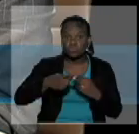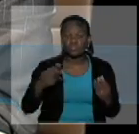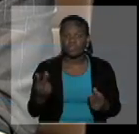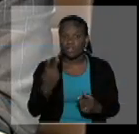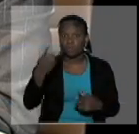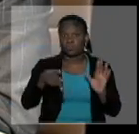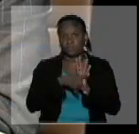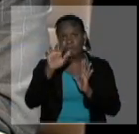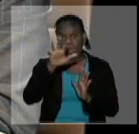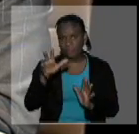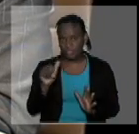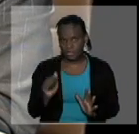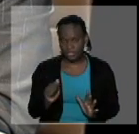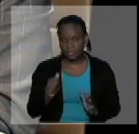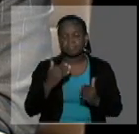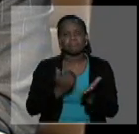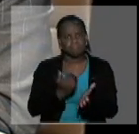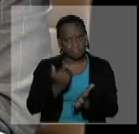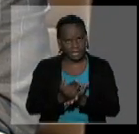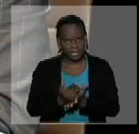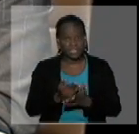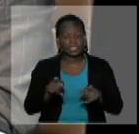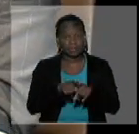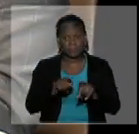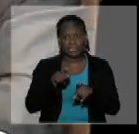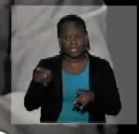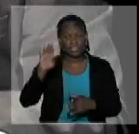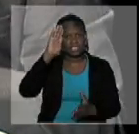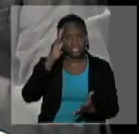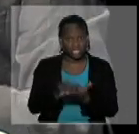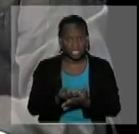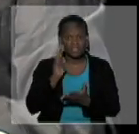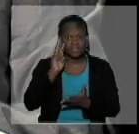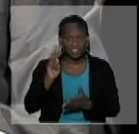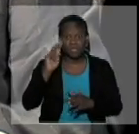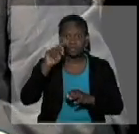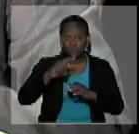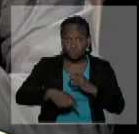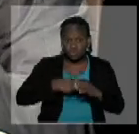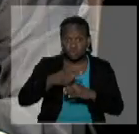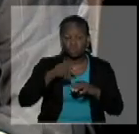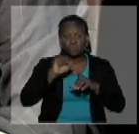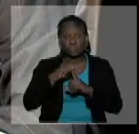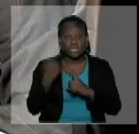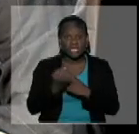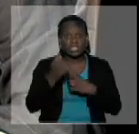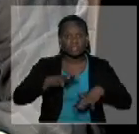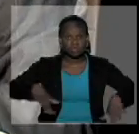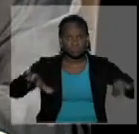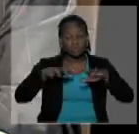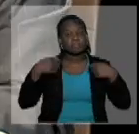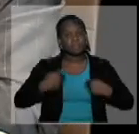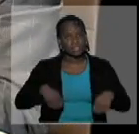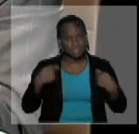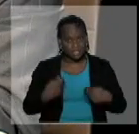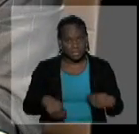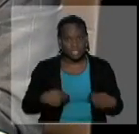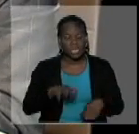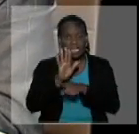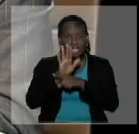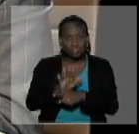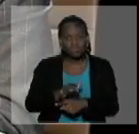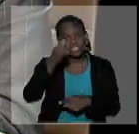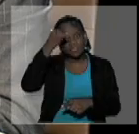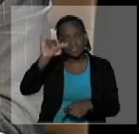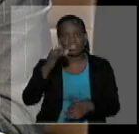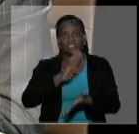dos valores africanos. E vai além. Ele acredita que essa visão de mundo por toda a sociedade é necessária para